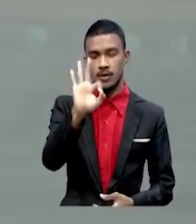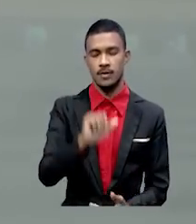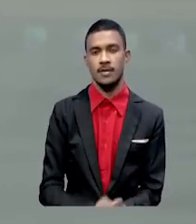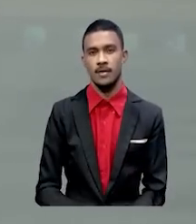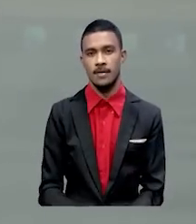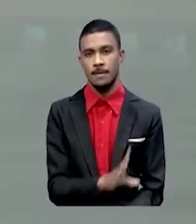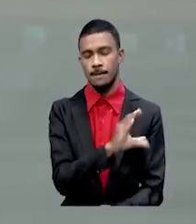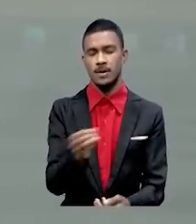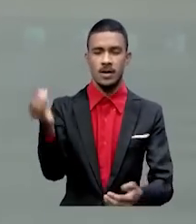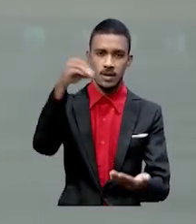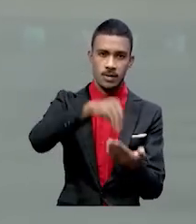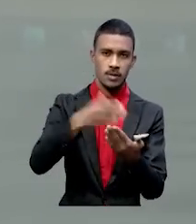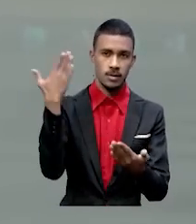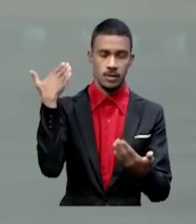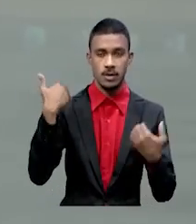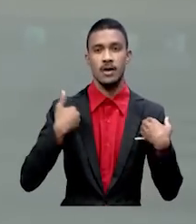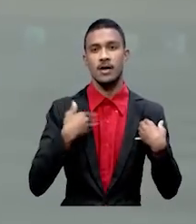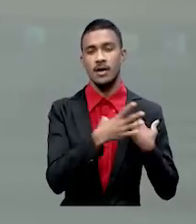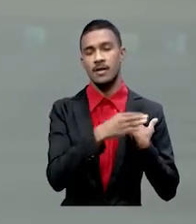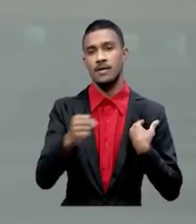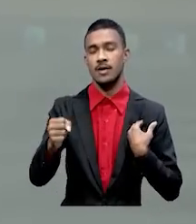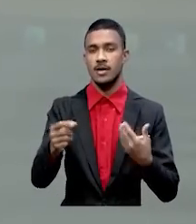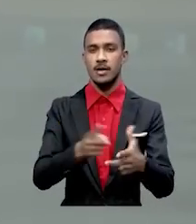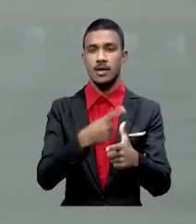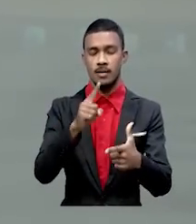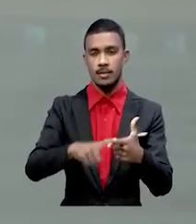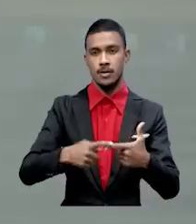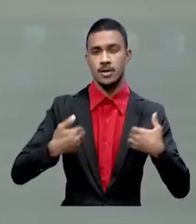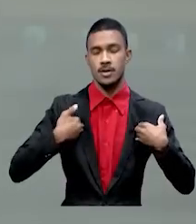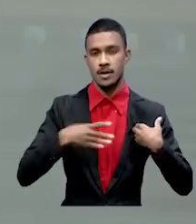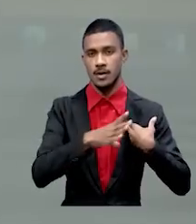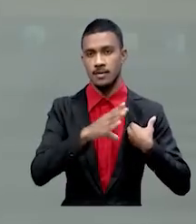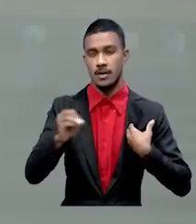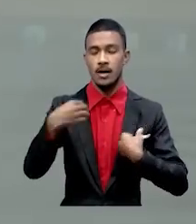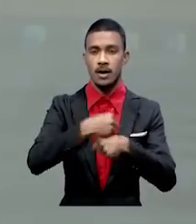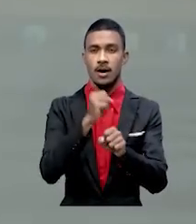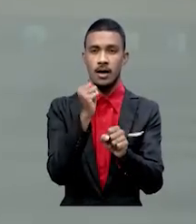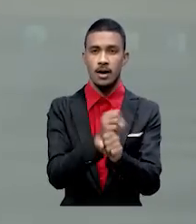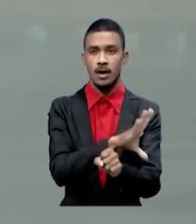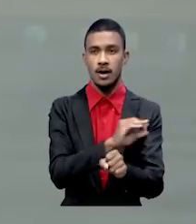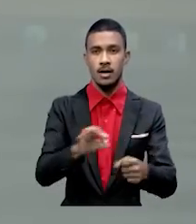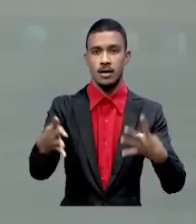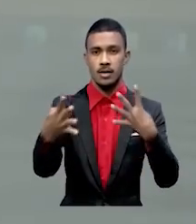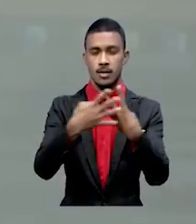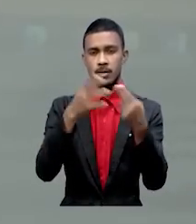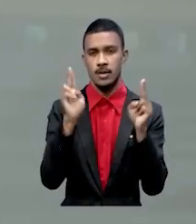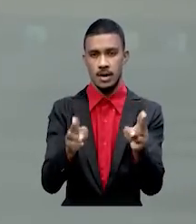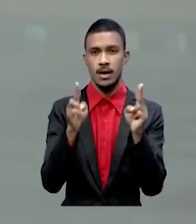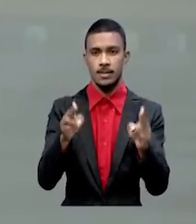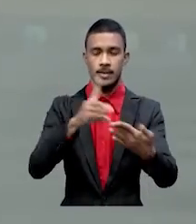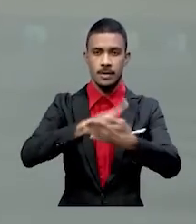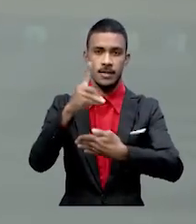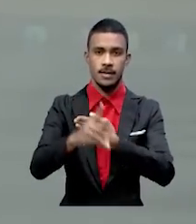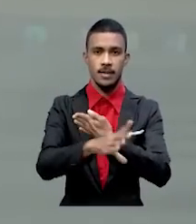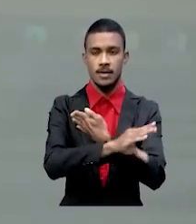1999 para lá e anos depois, quando por ali passei, fiquei impressionado com o rápido desenvolvimento de